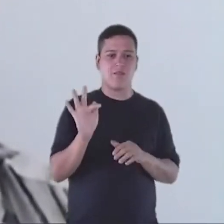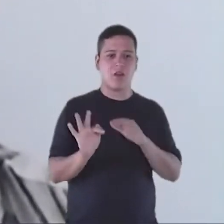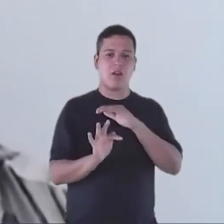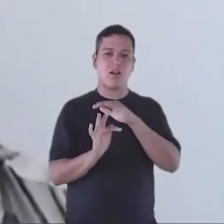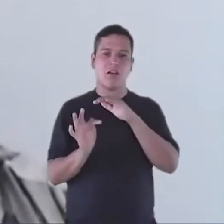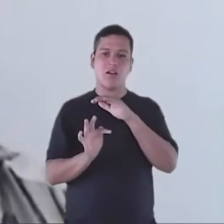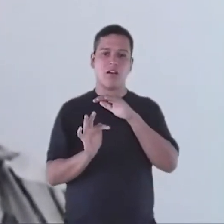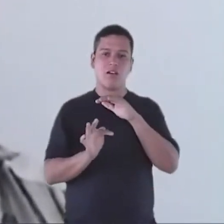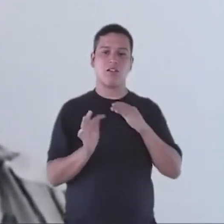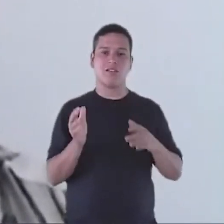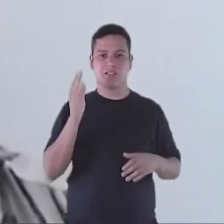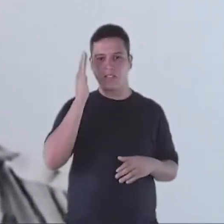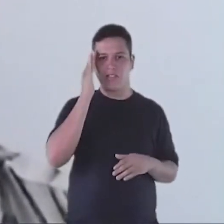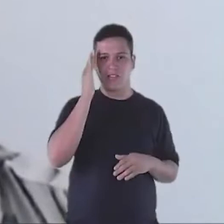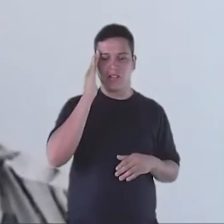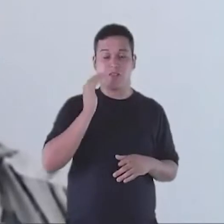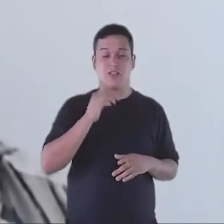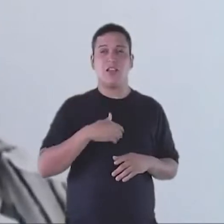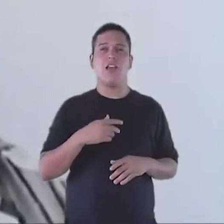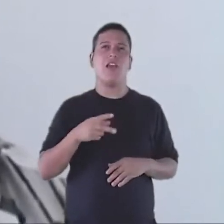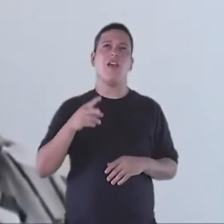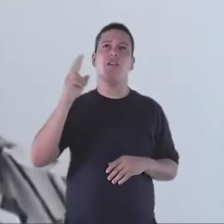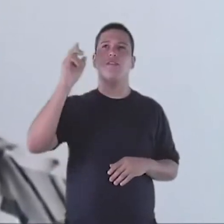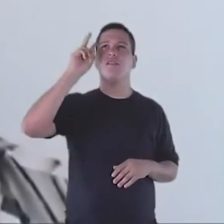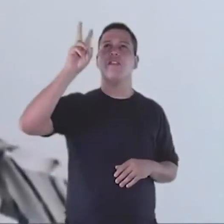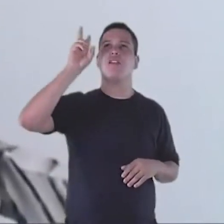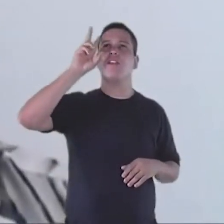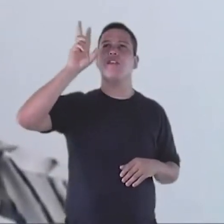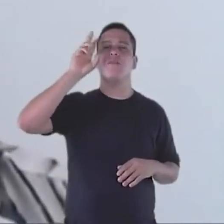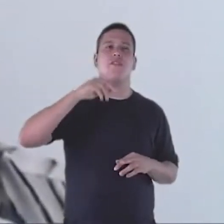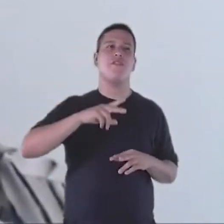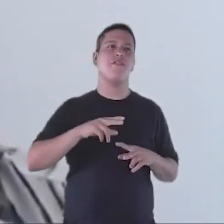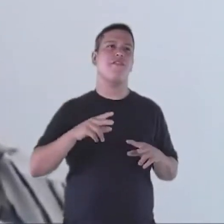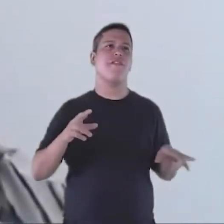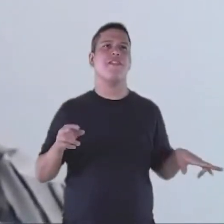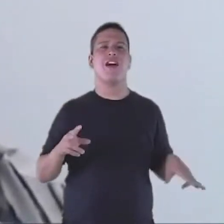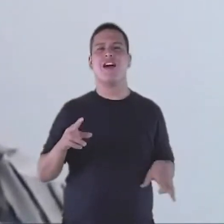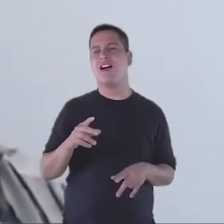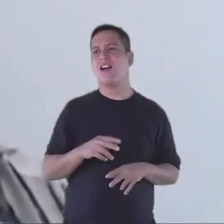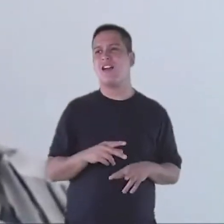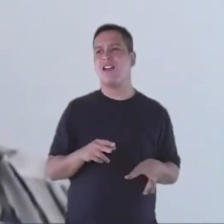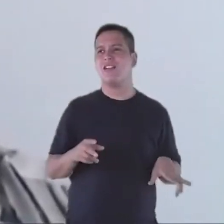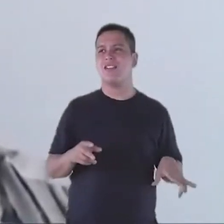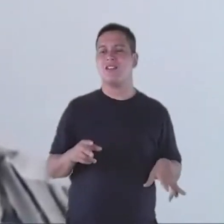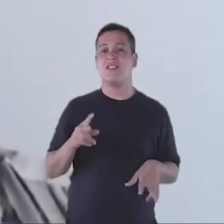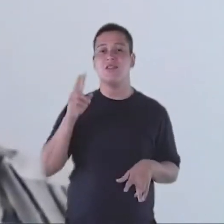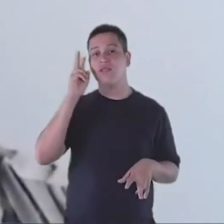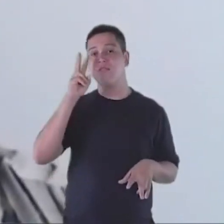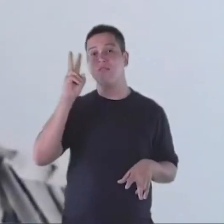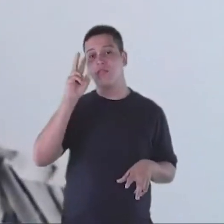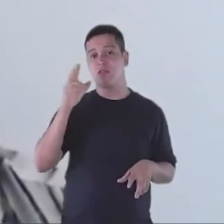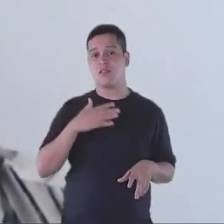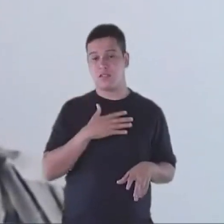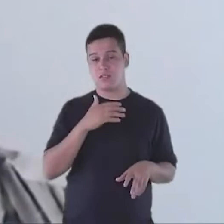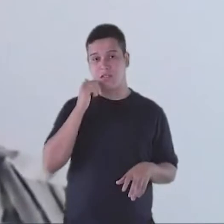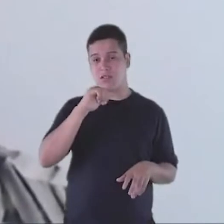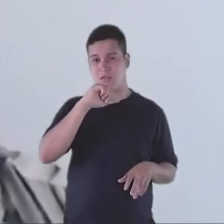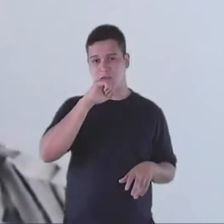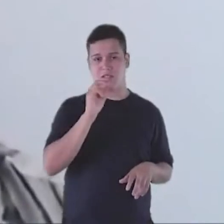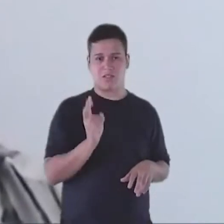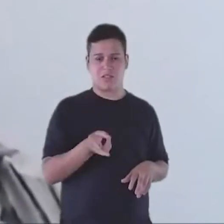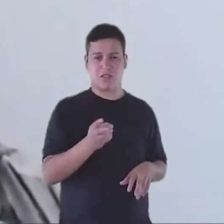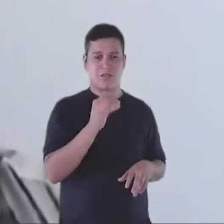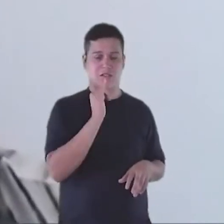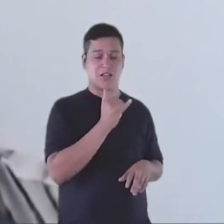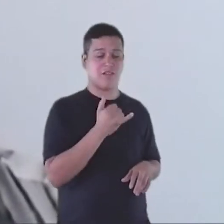lembro das histórias que ela contava. Aí eu fingi para a mãe que a gente faria o livro juntos, enquanto